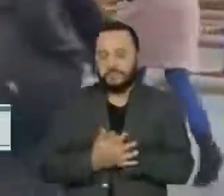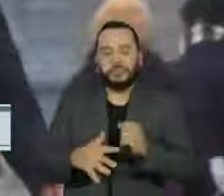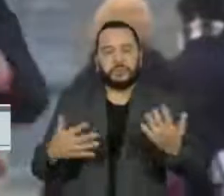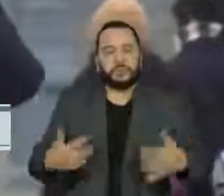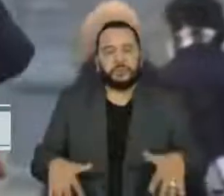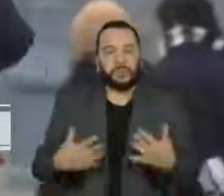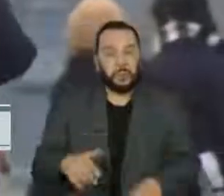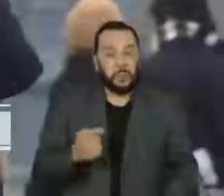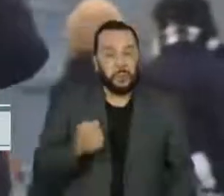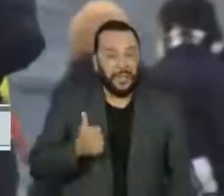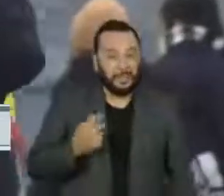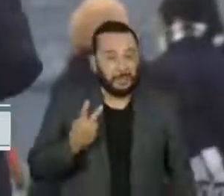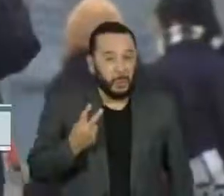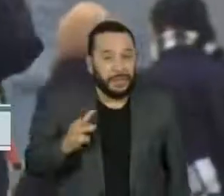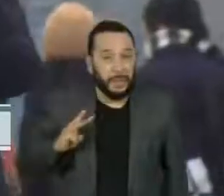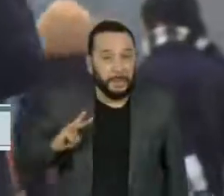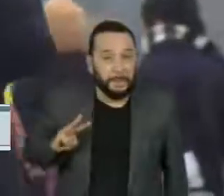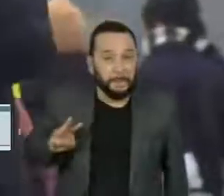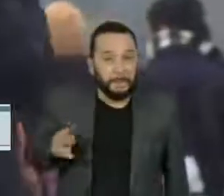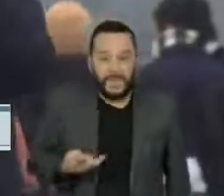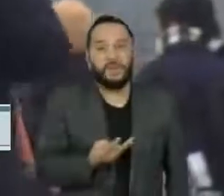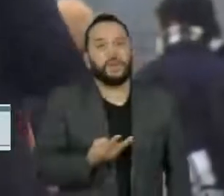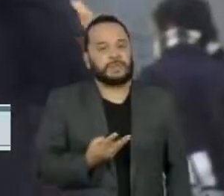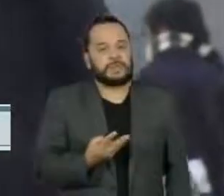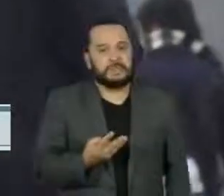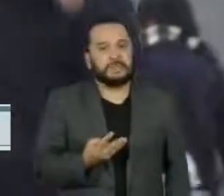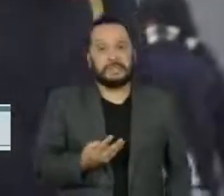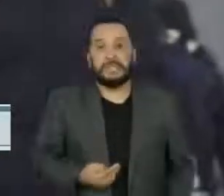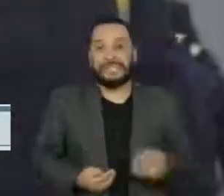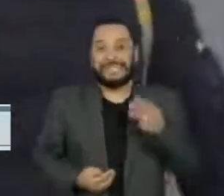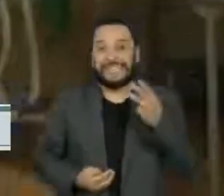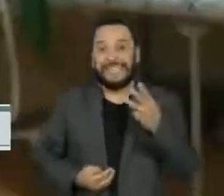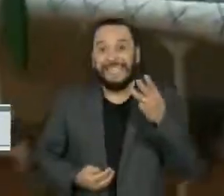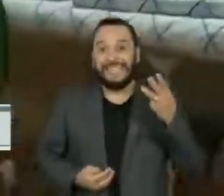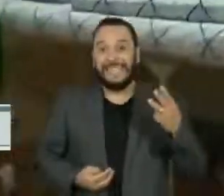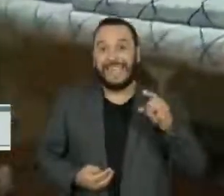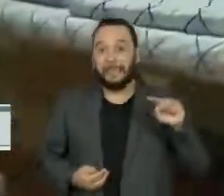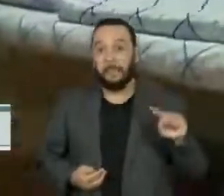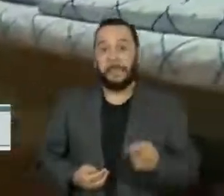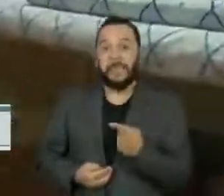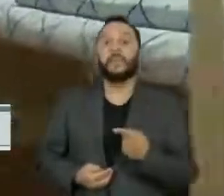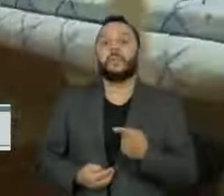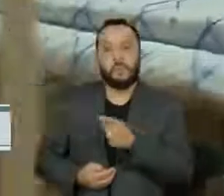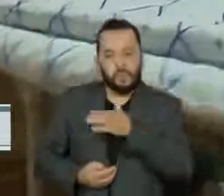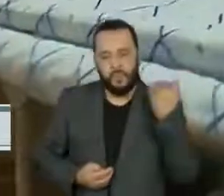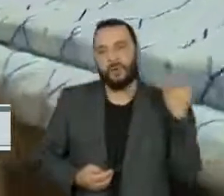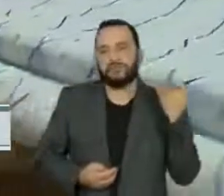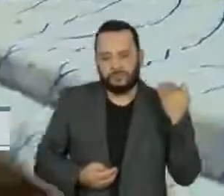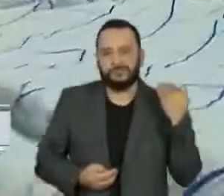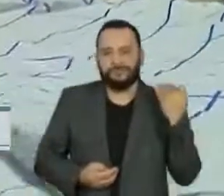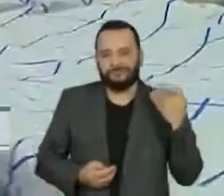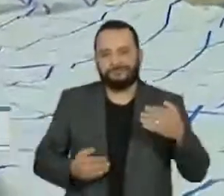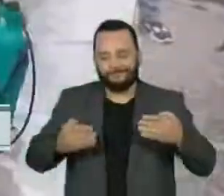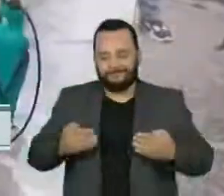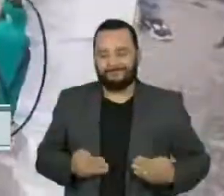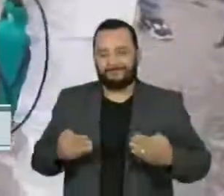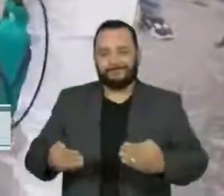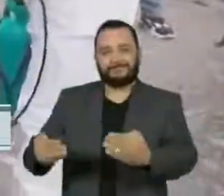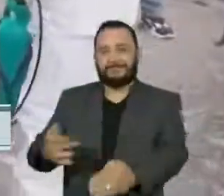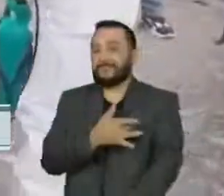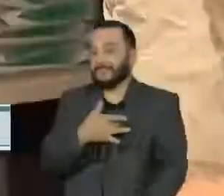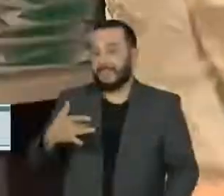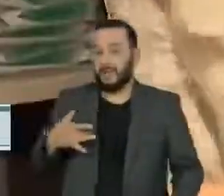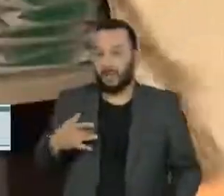a quase 2 milhões, com mais de 33 mil vítimas. O Ministério da Saúde da